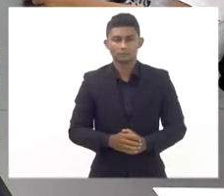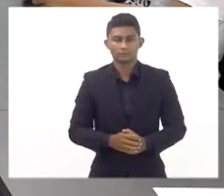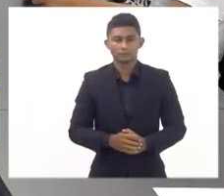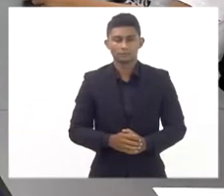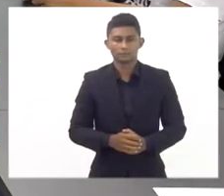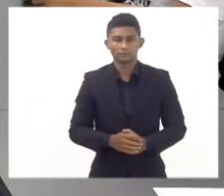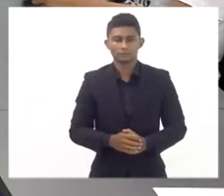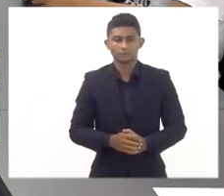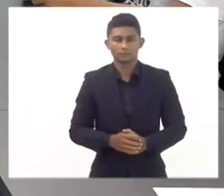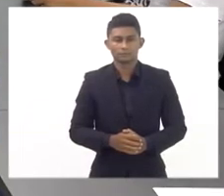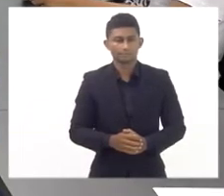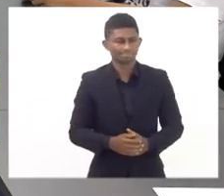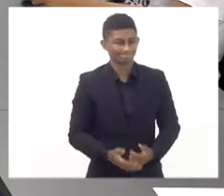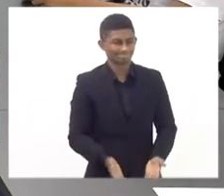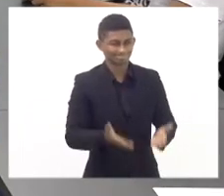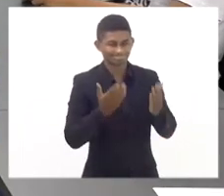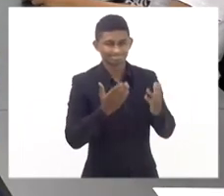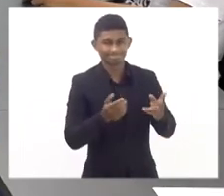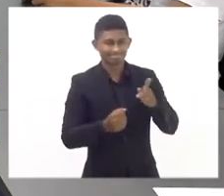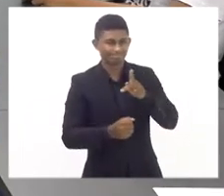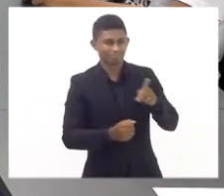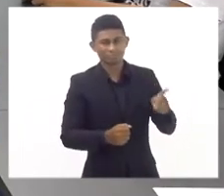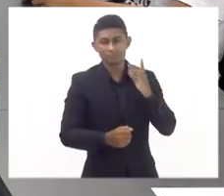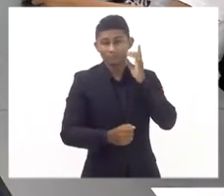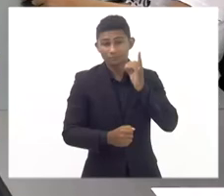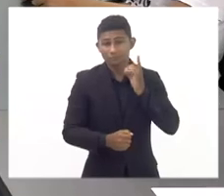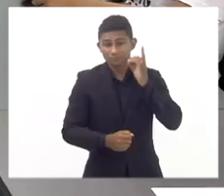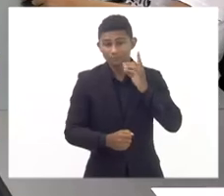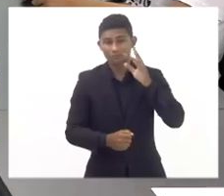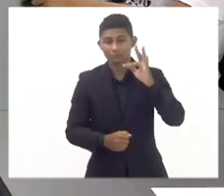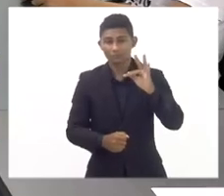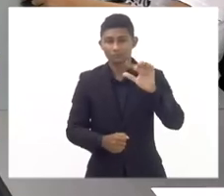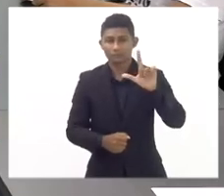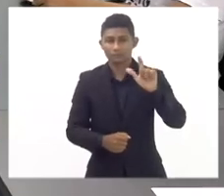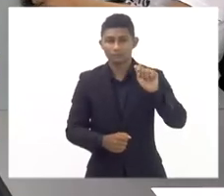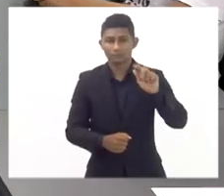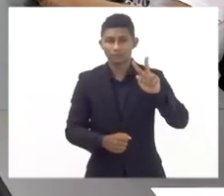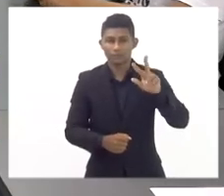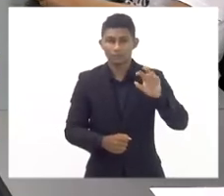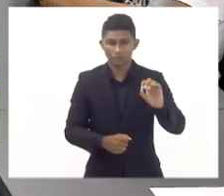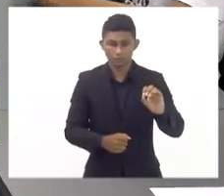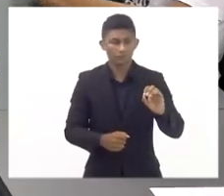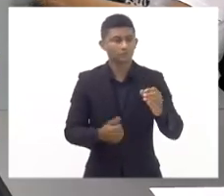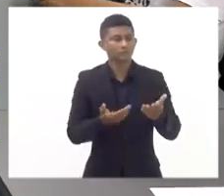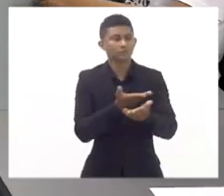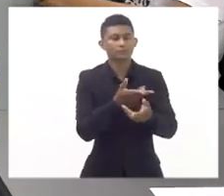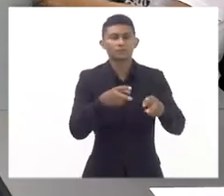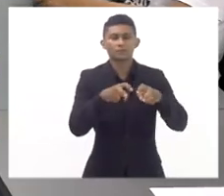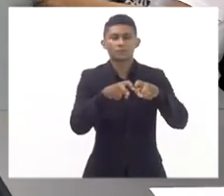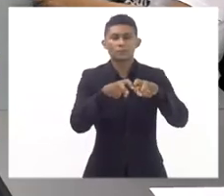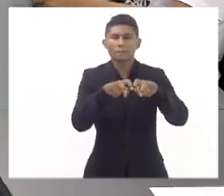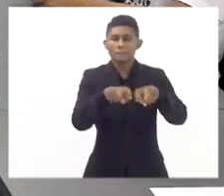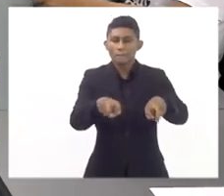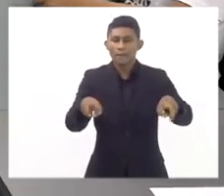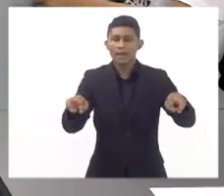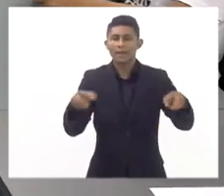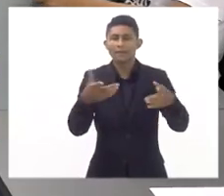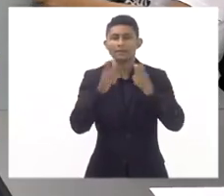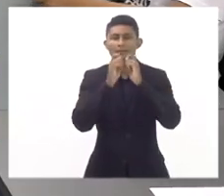Senhor presidente, deputado Flávio Serafini, quero saudar a todos que compõem a mesa aí no auditório da